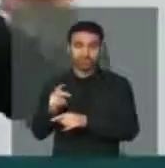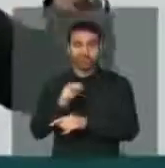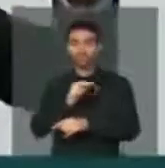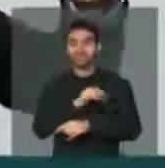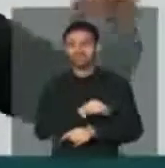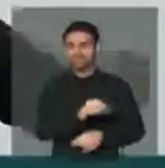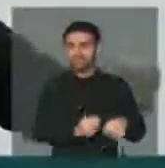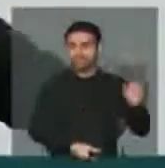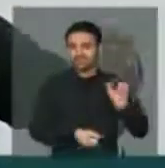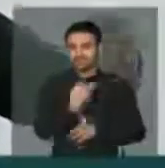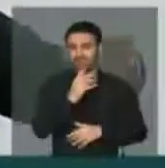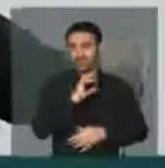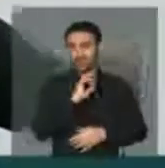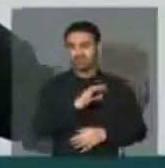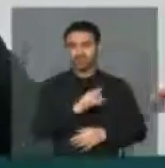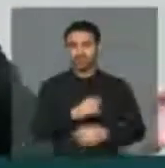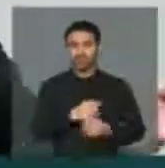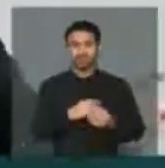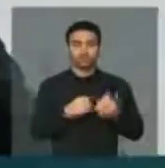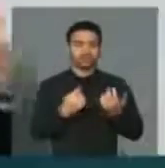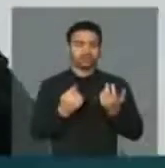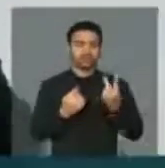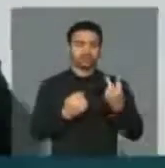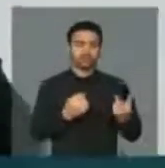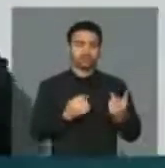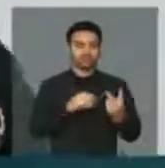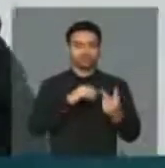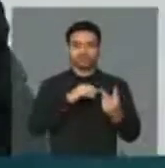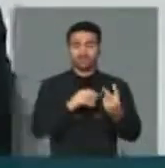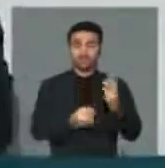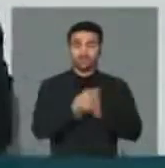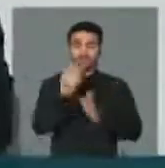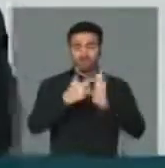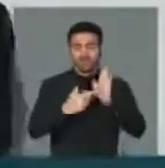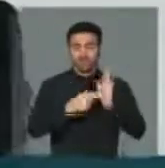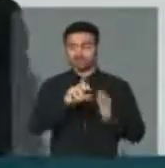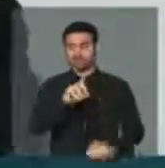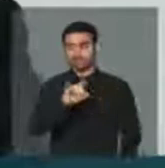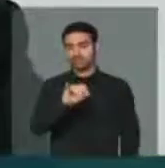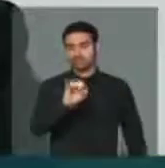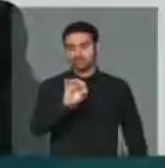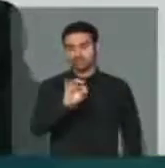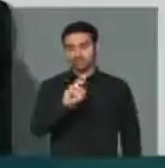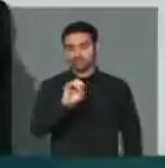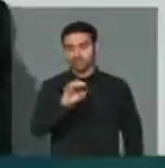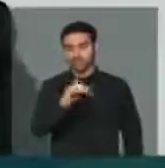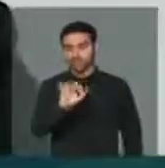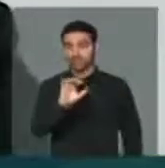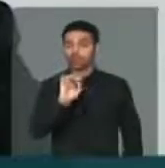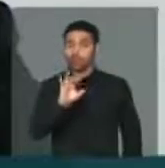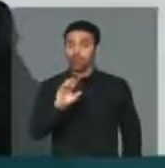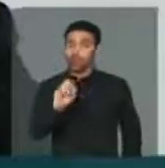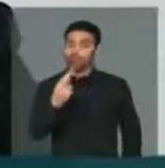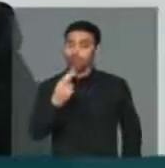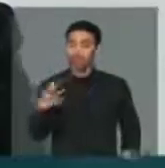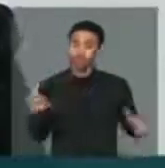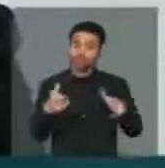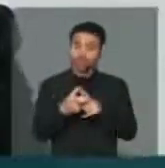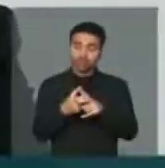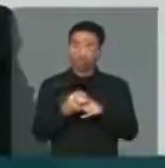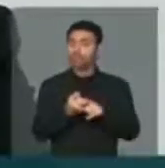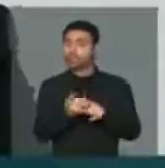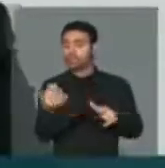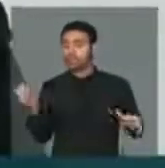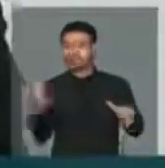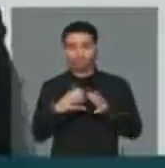aberração do distritão for aprovada. Ou se tivermos a diminuição do número de partidos políticos